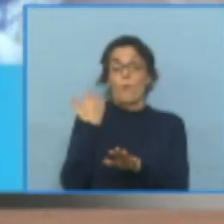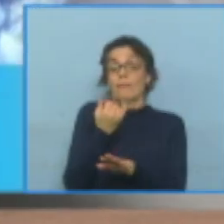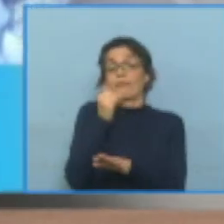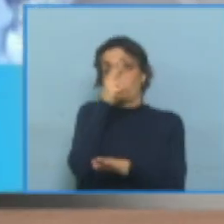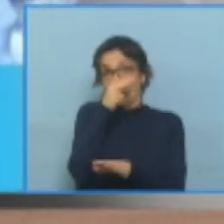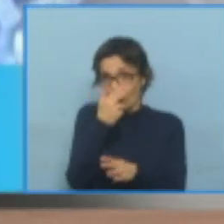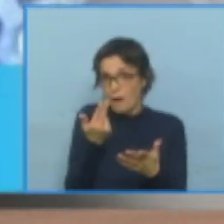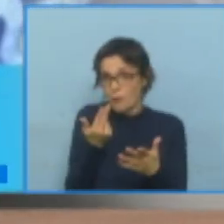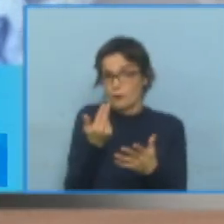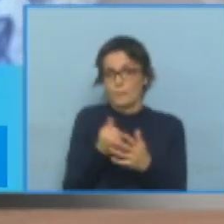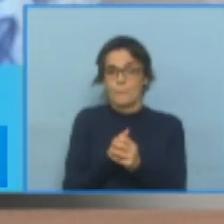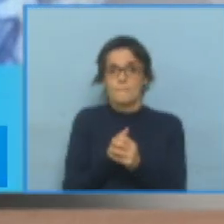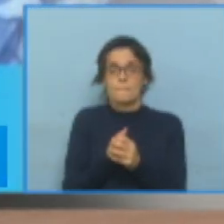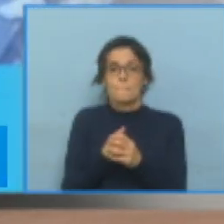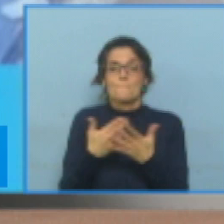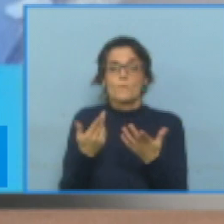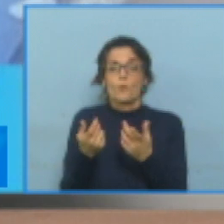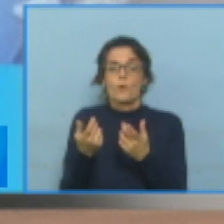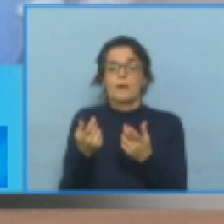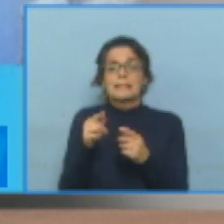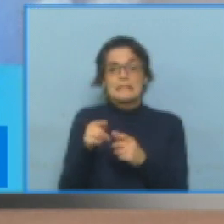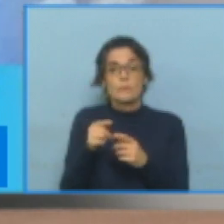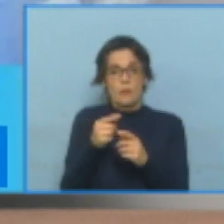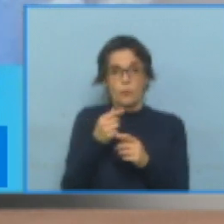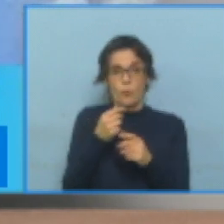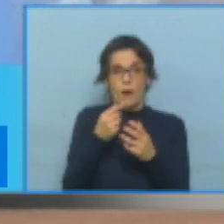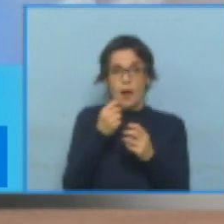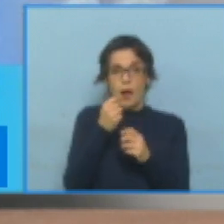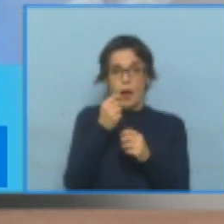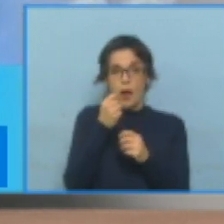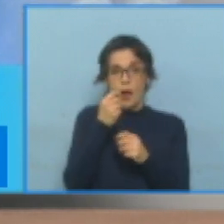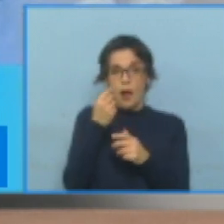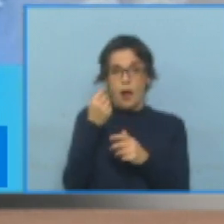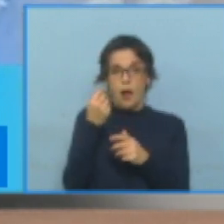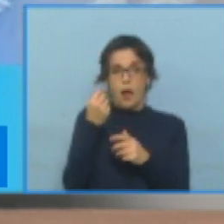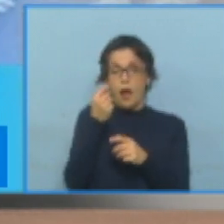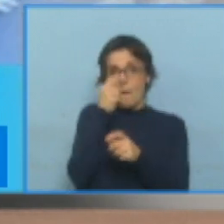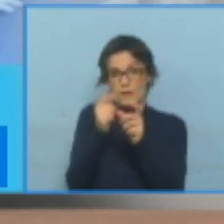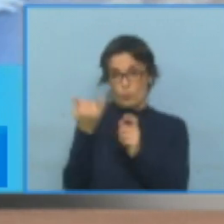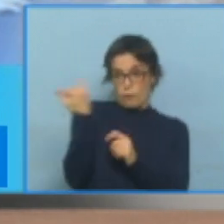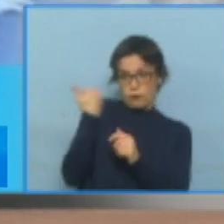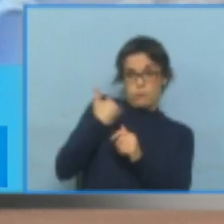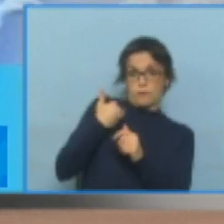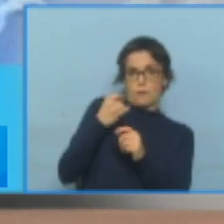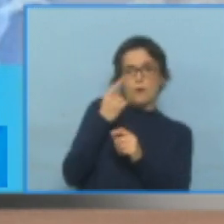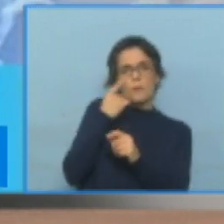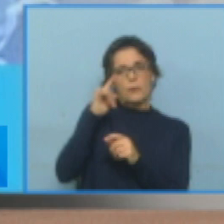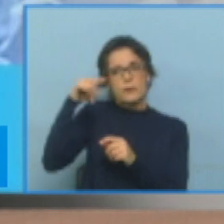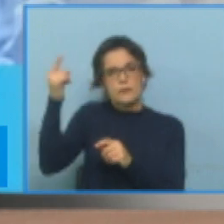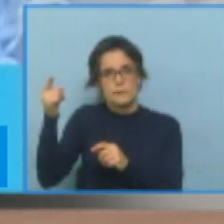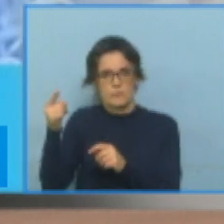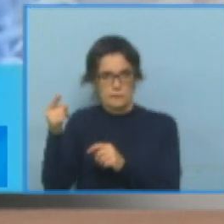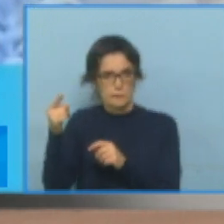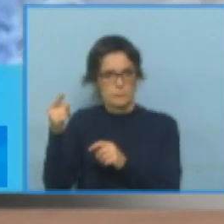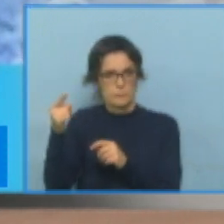A vítima quase sempre conhece o agressor, quase sempre existe uma relação de proximidade e,